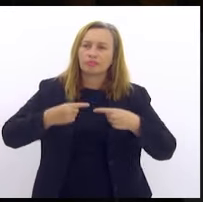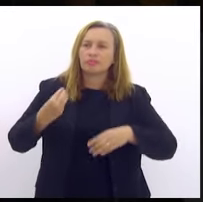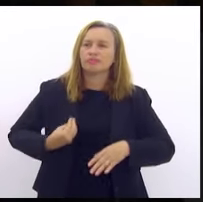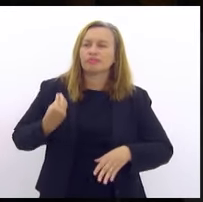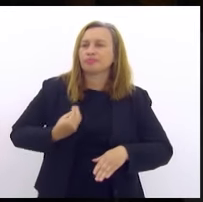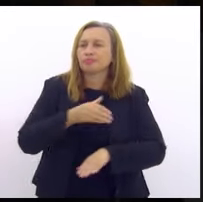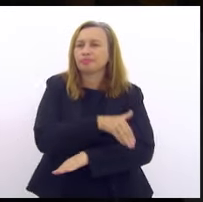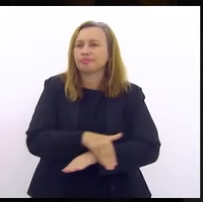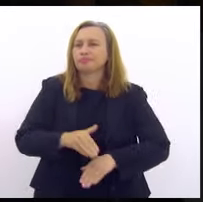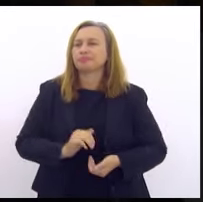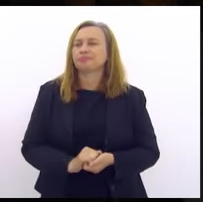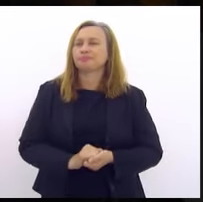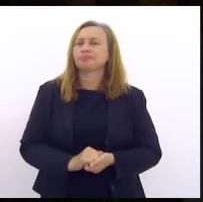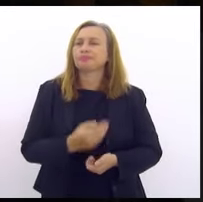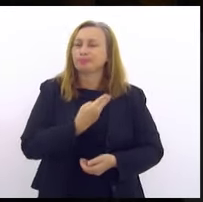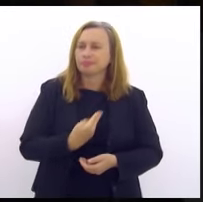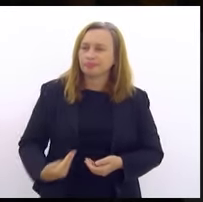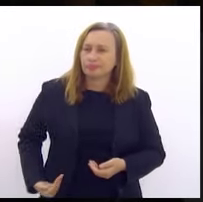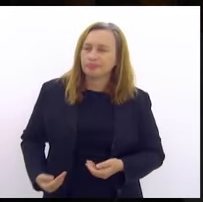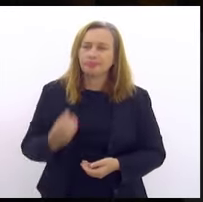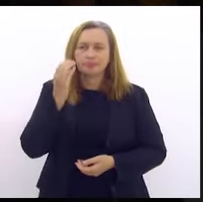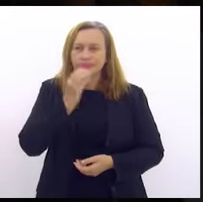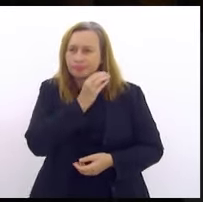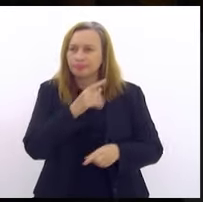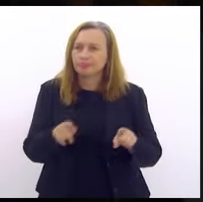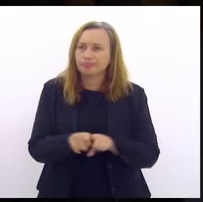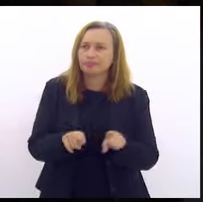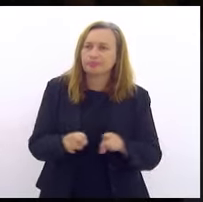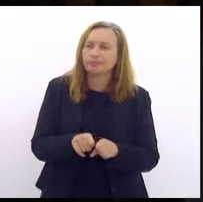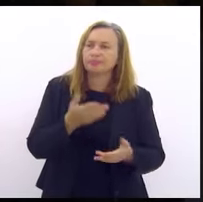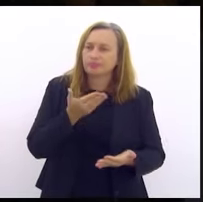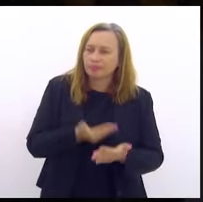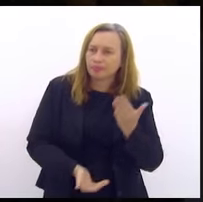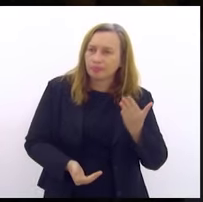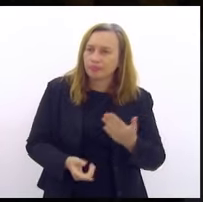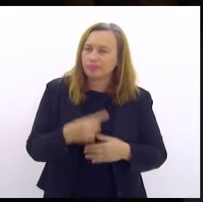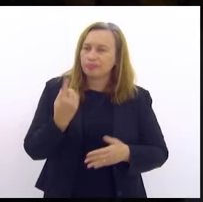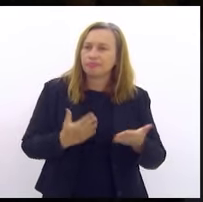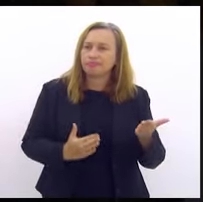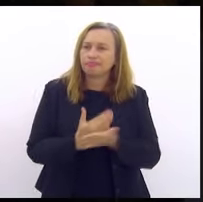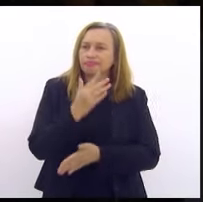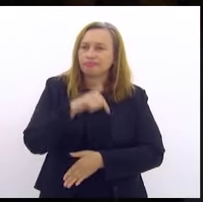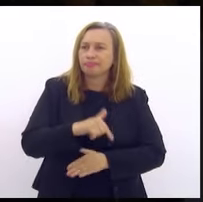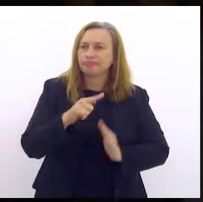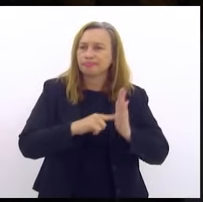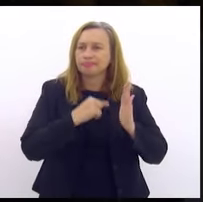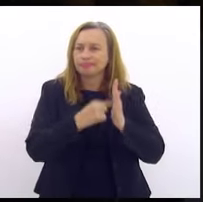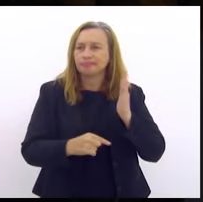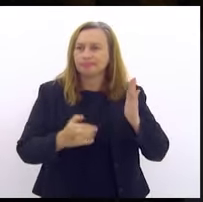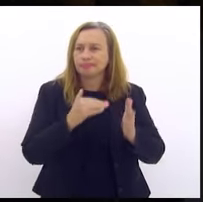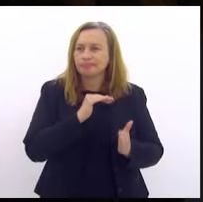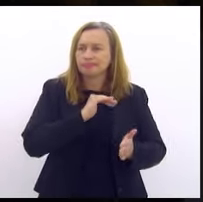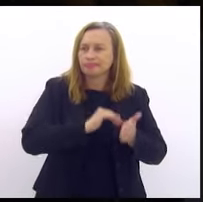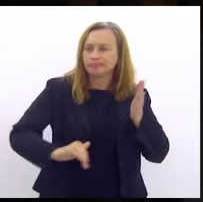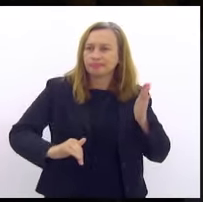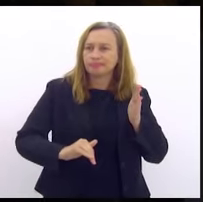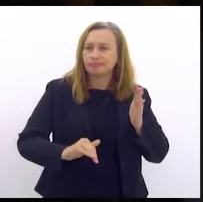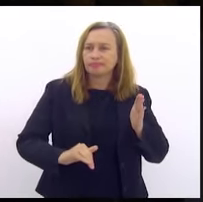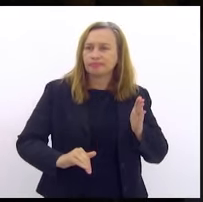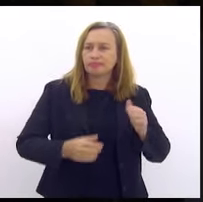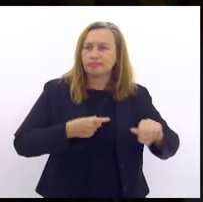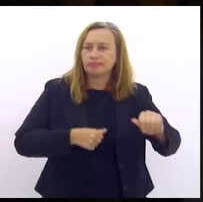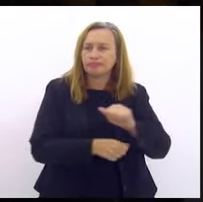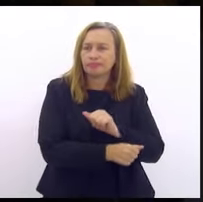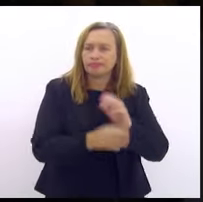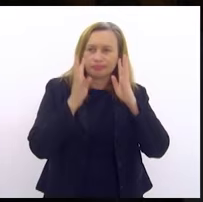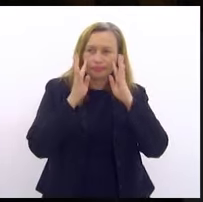rua, e o governo Castro também teve uma derrota, porque a gente aprovou aqui a derrubada do veto e vamos garantir o financiamento da